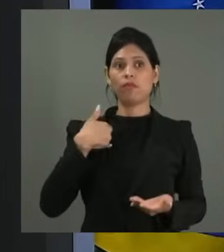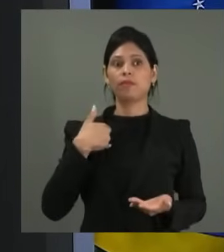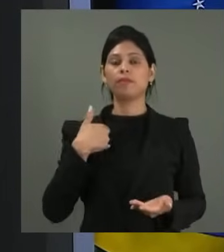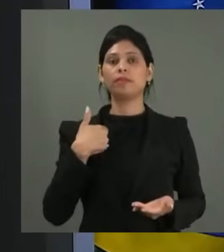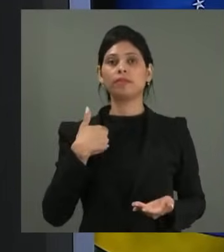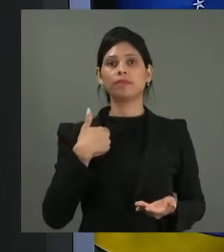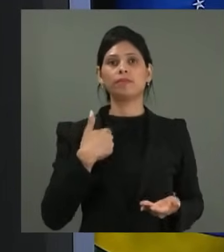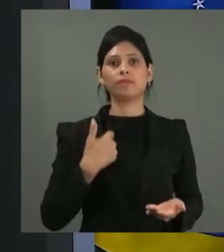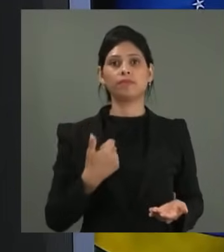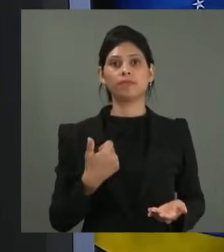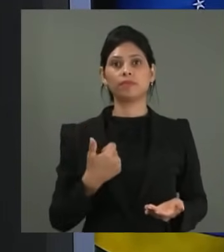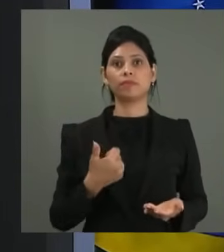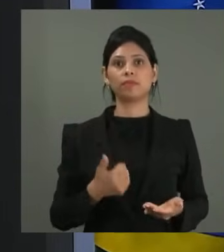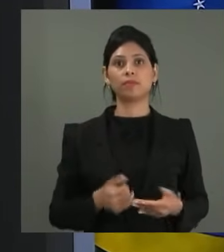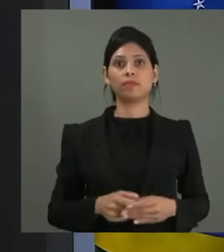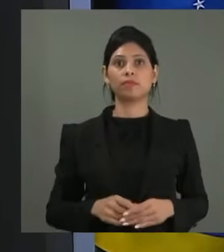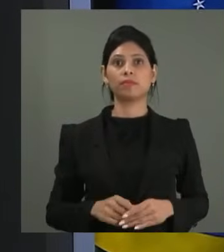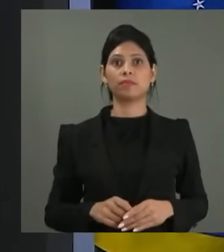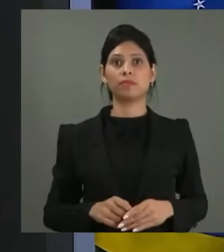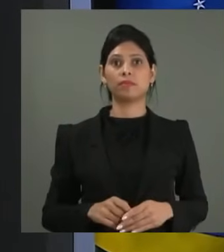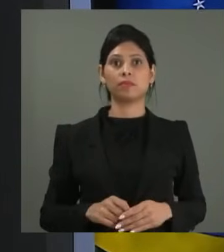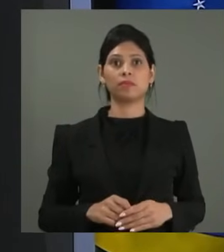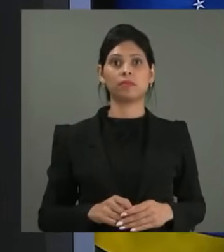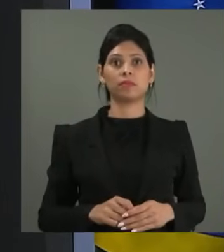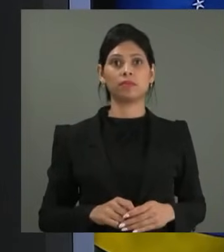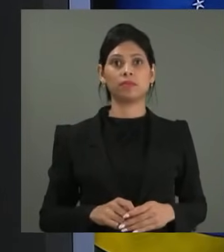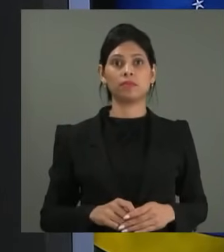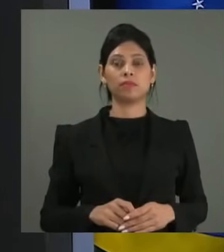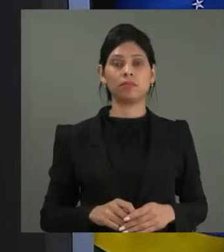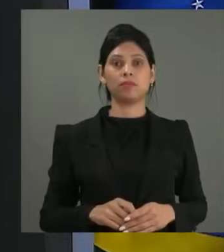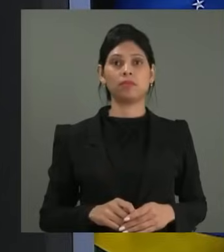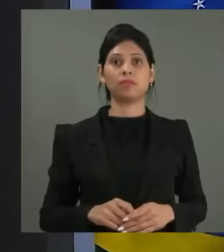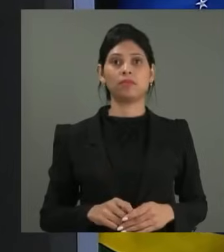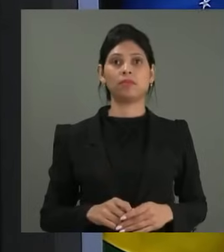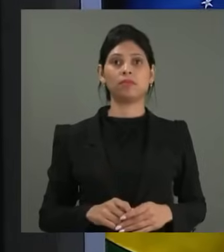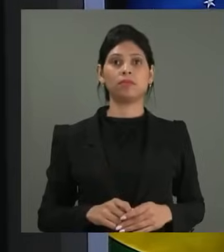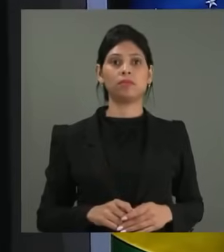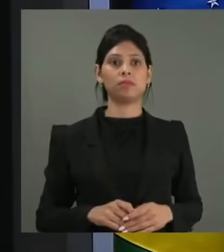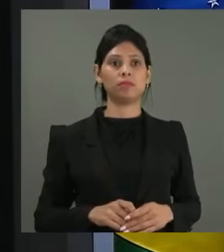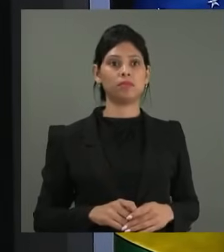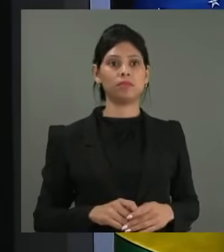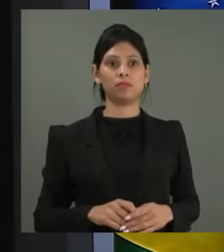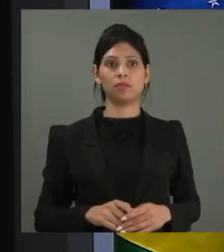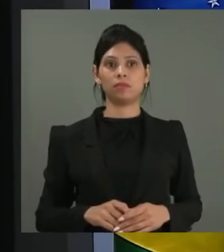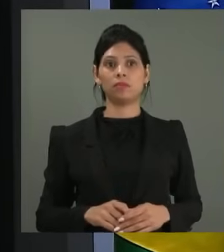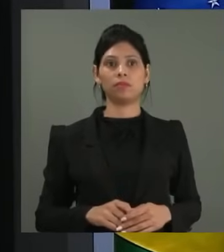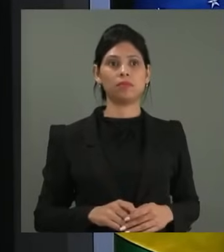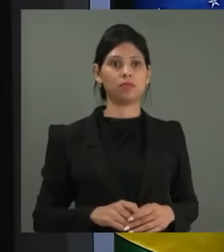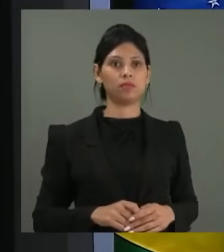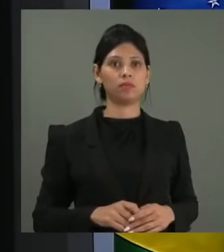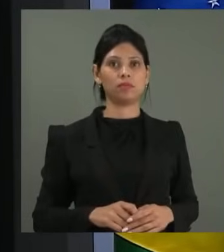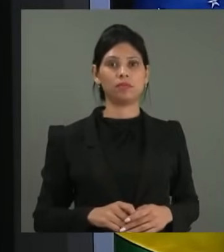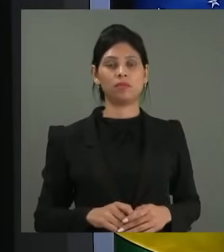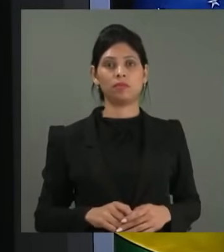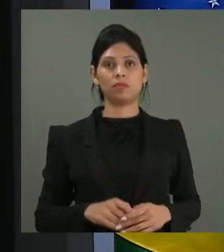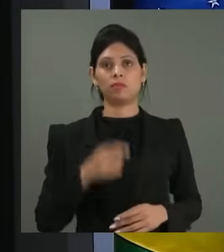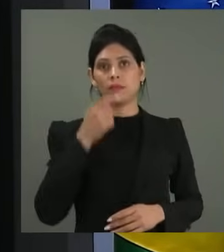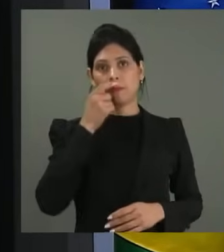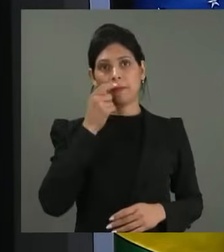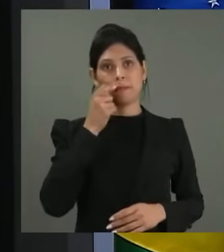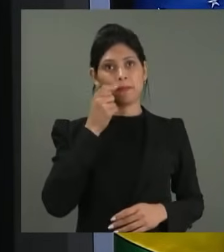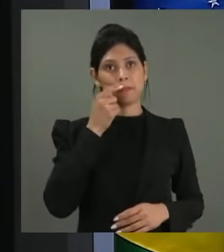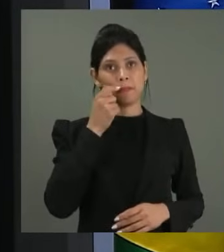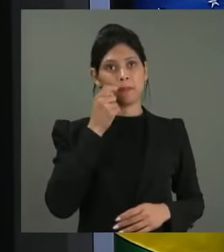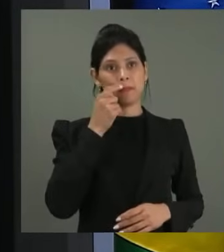de que está confirmado o presidente Luiz Inácio Lula da